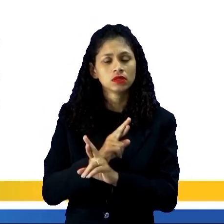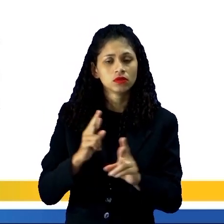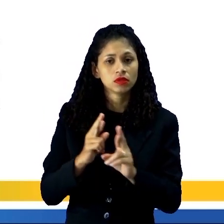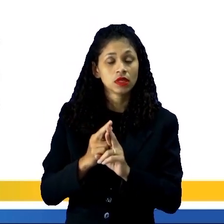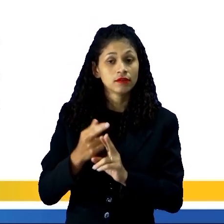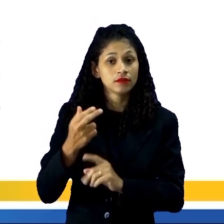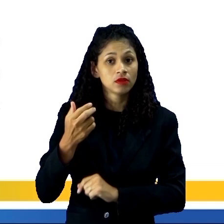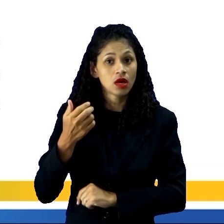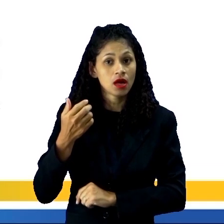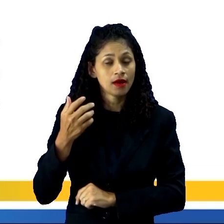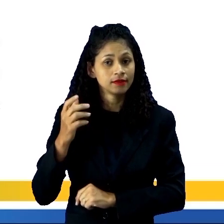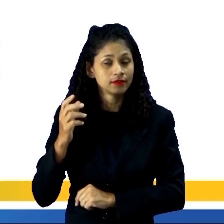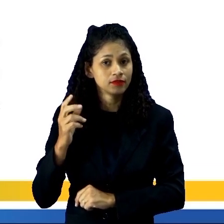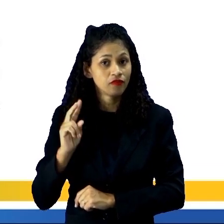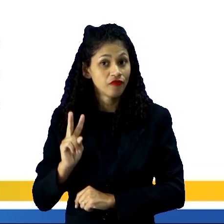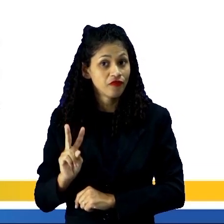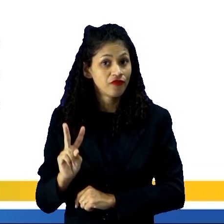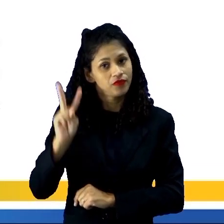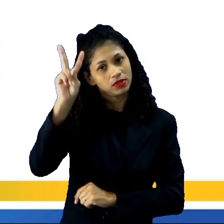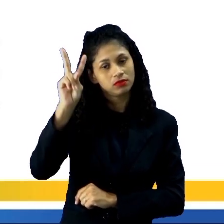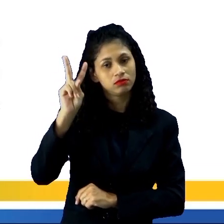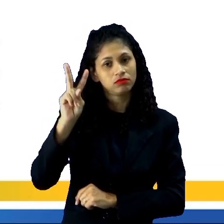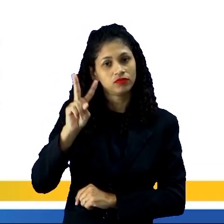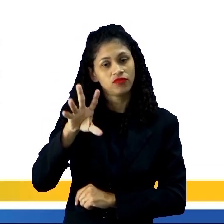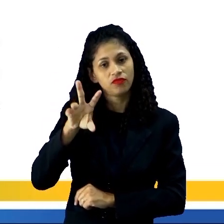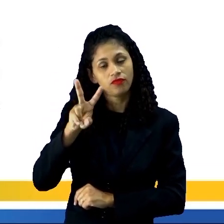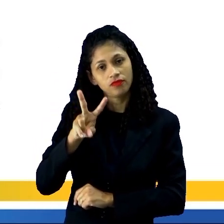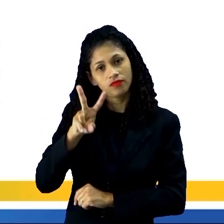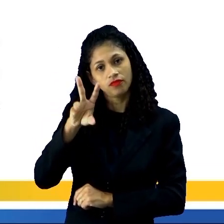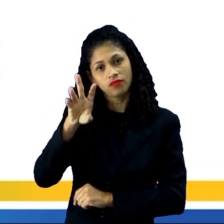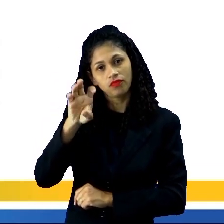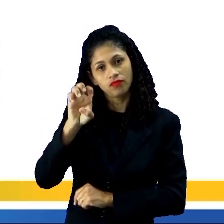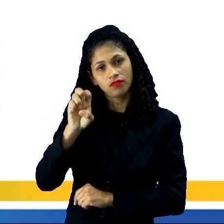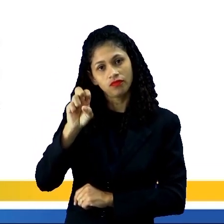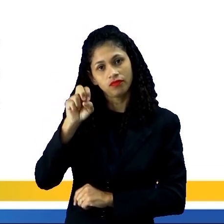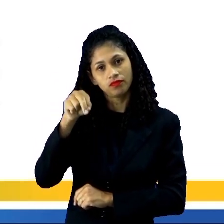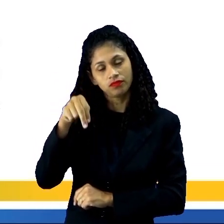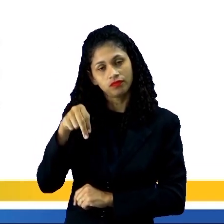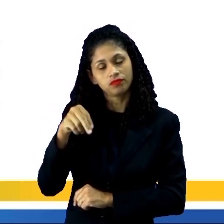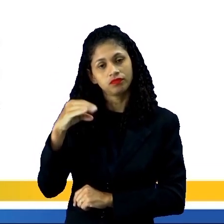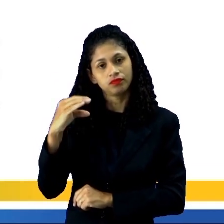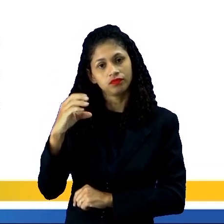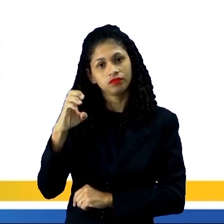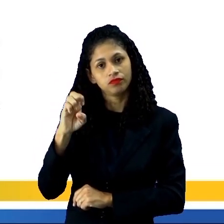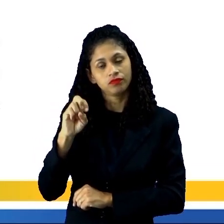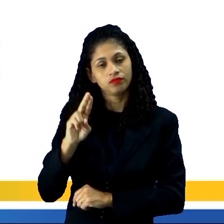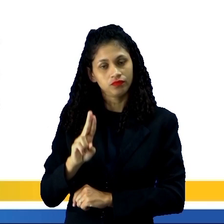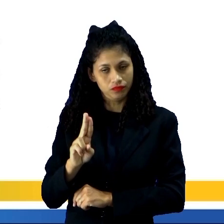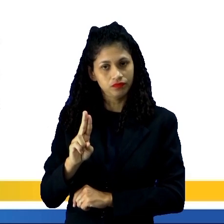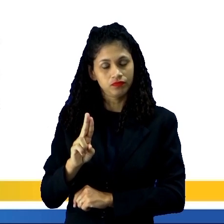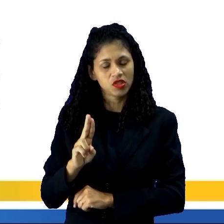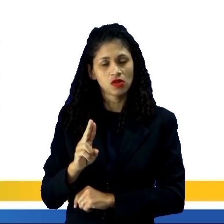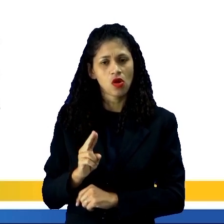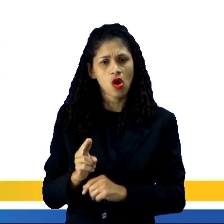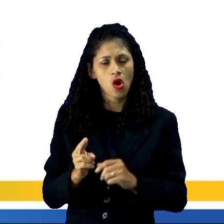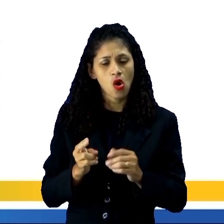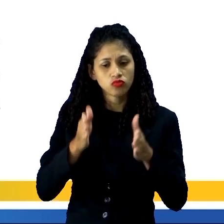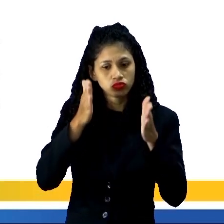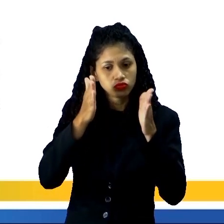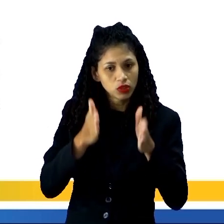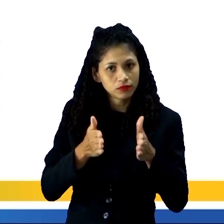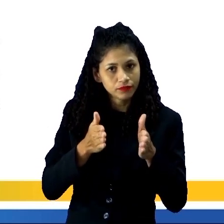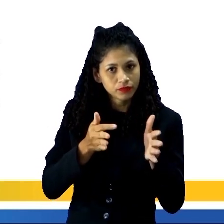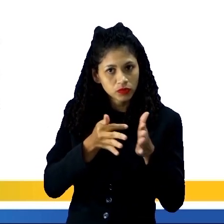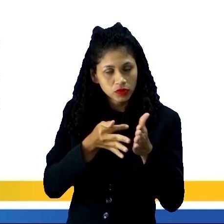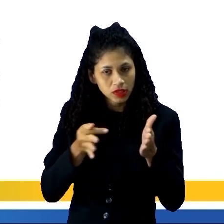cláusula independente é o chefe estudou em Paris. Então, vocês veem aí que no meio dessa frase, o